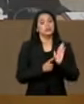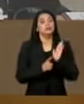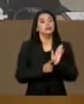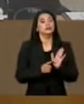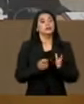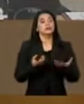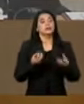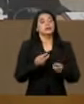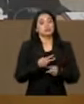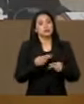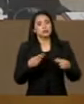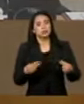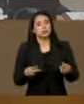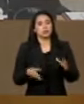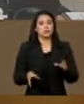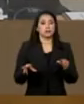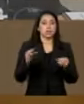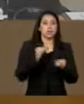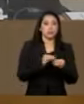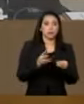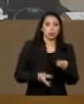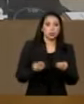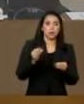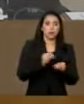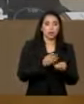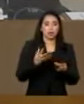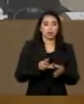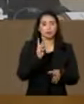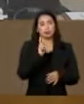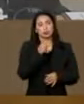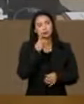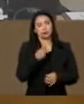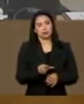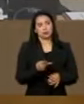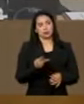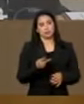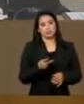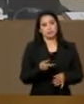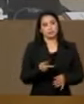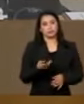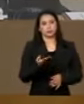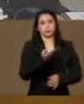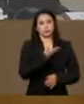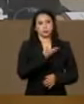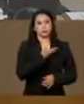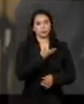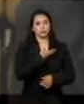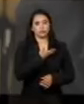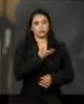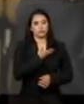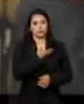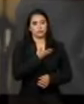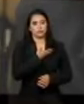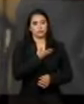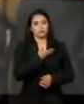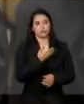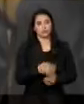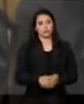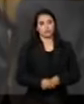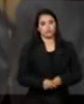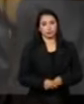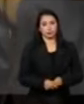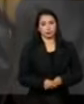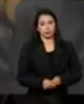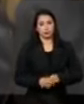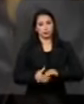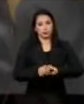considerações adicionais ao que já foi trazido pelo nosso colega doutor Heracles Marconi. Quero também estender um cumprimento